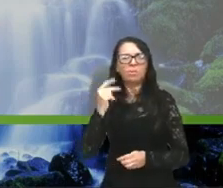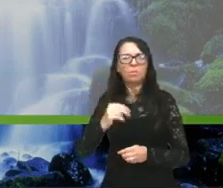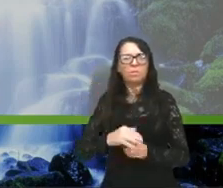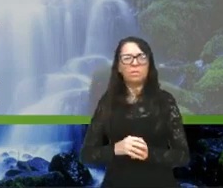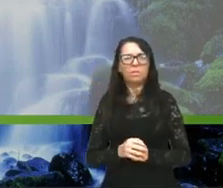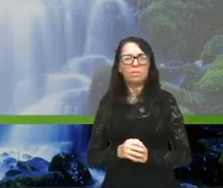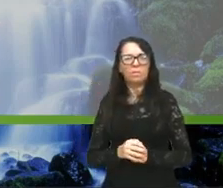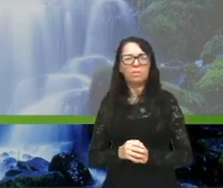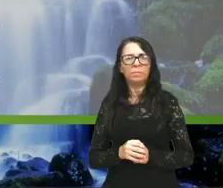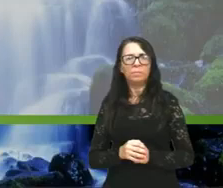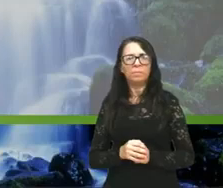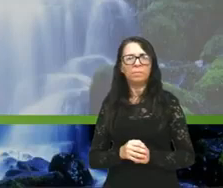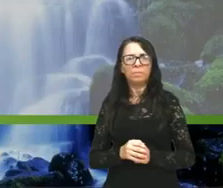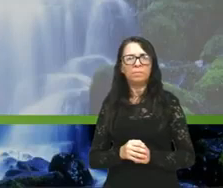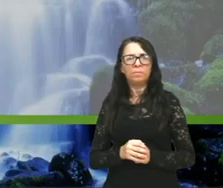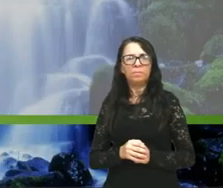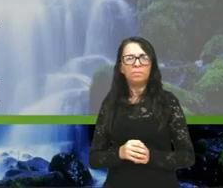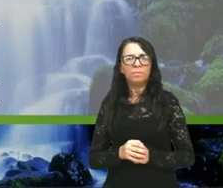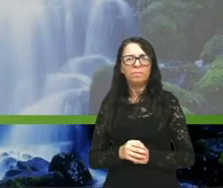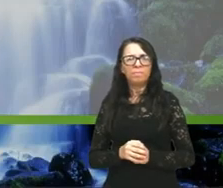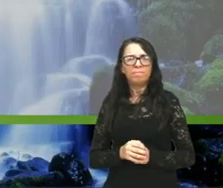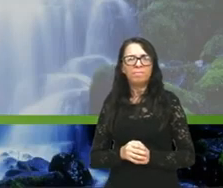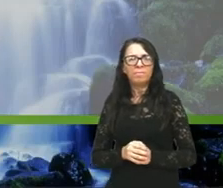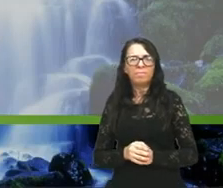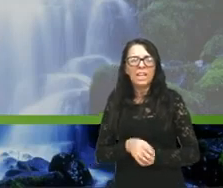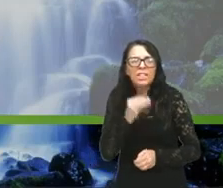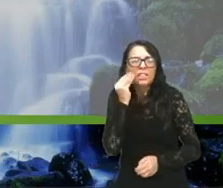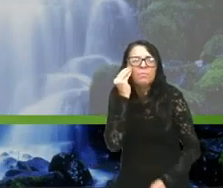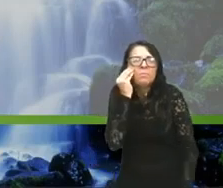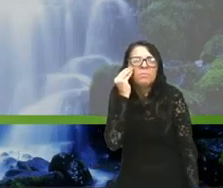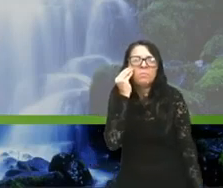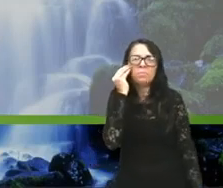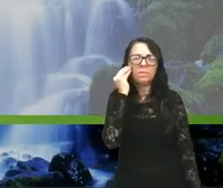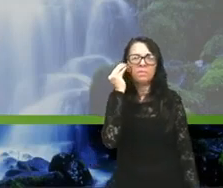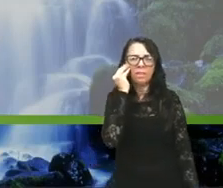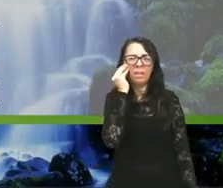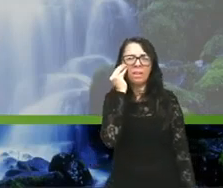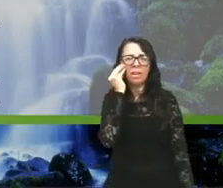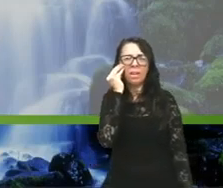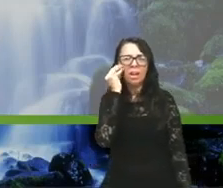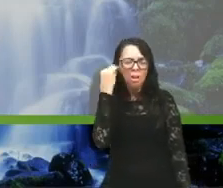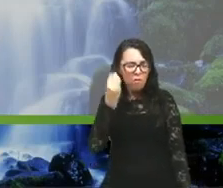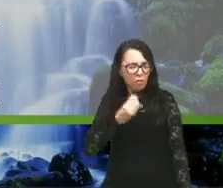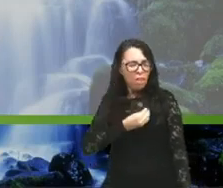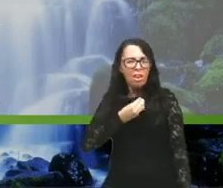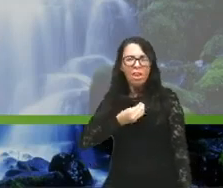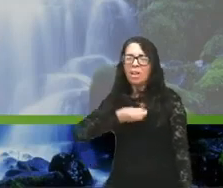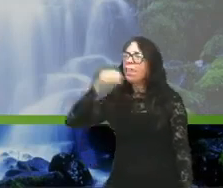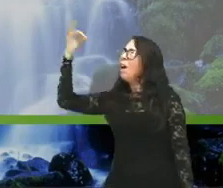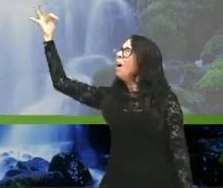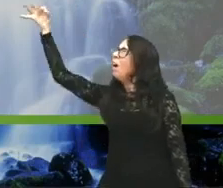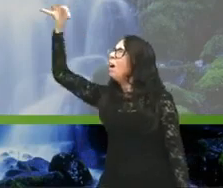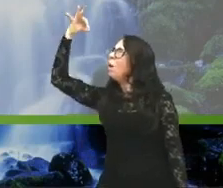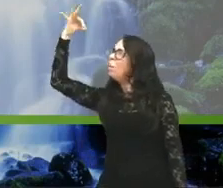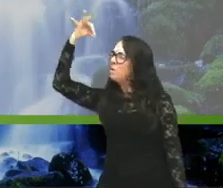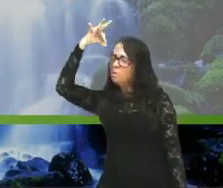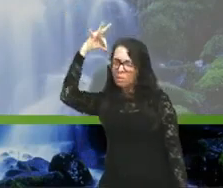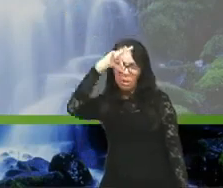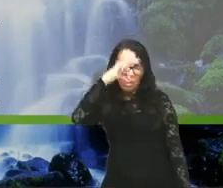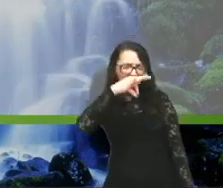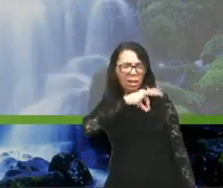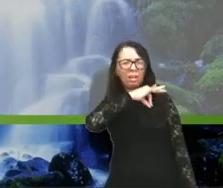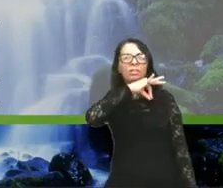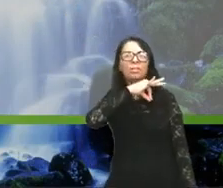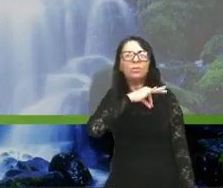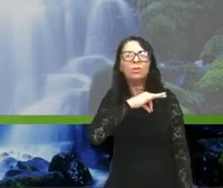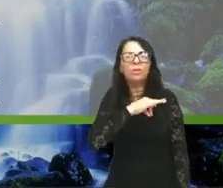Espírito Santo. Uma vida piedosa, que pratica uma vida, a piedade, que pratica o